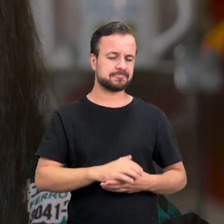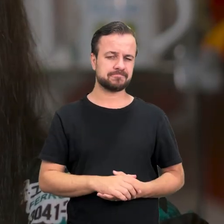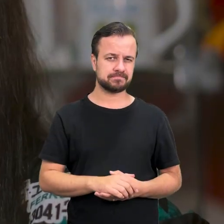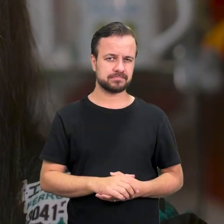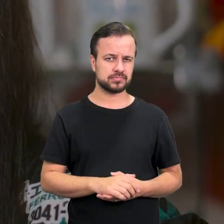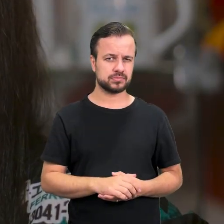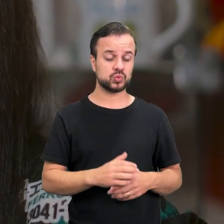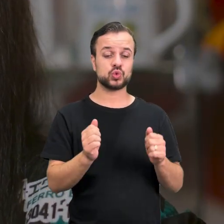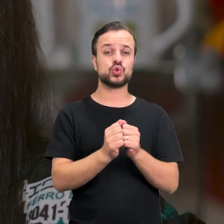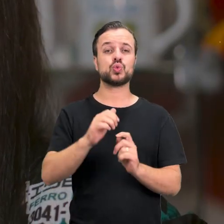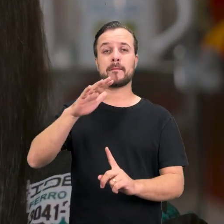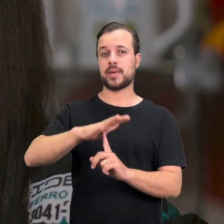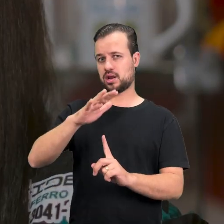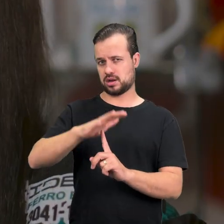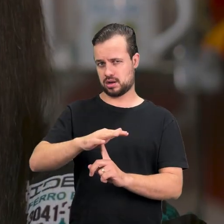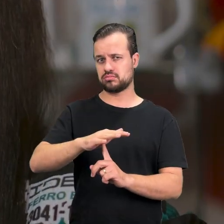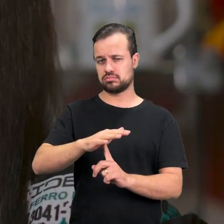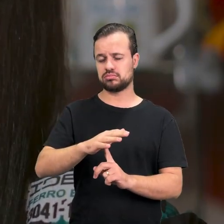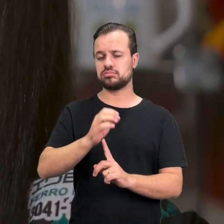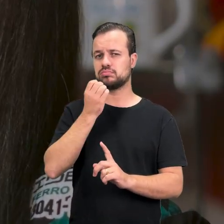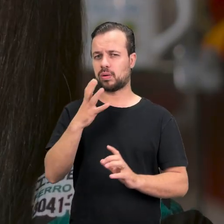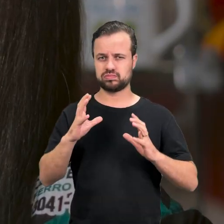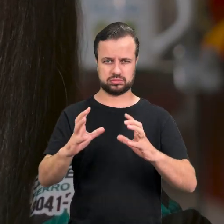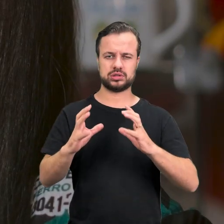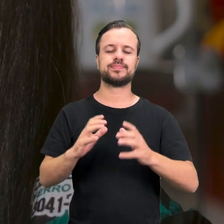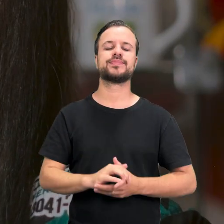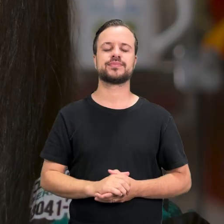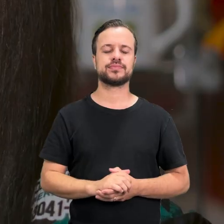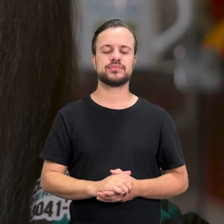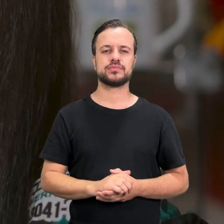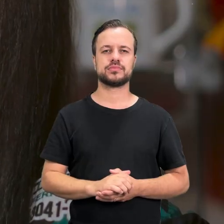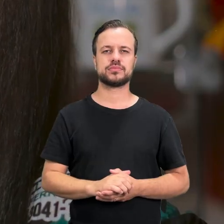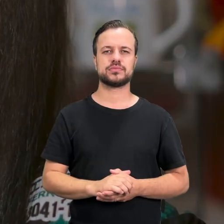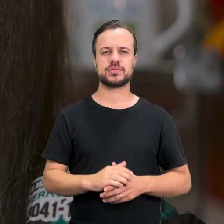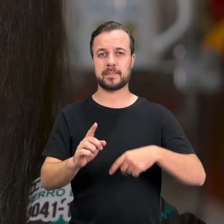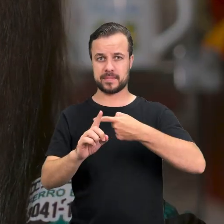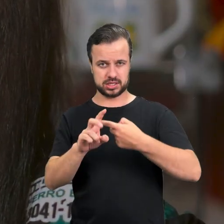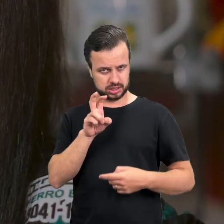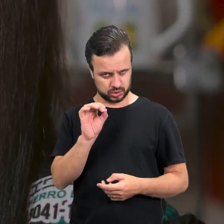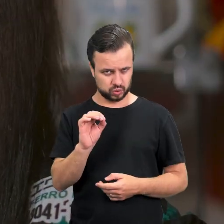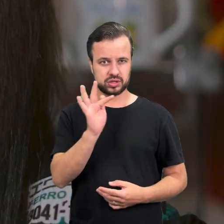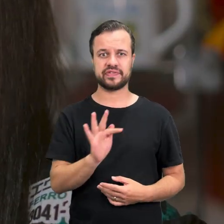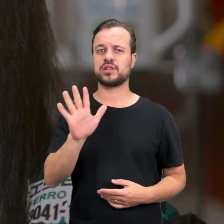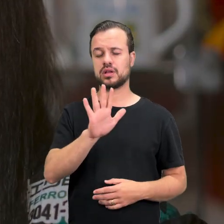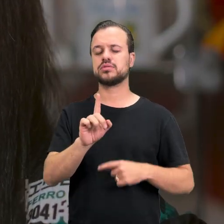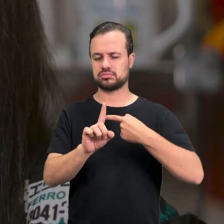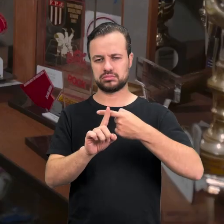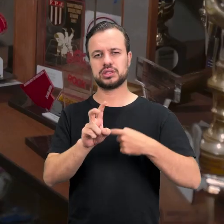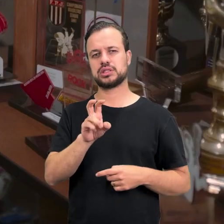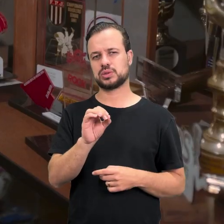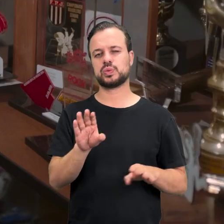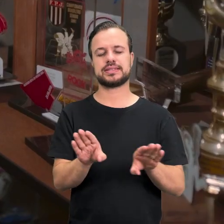Vai ser junto com o Piá Bom de Bola agora. Paraná Bom de Bola. E mais 50. Mais 50 nós